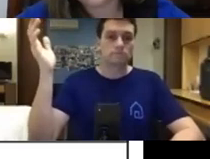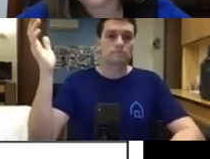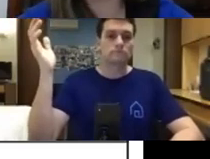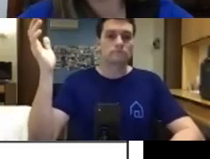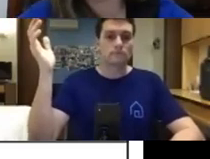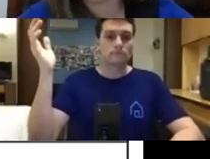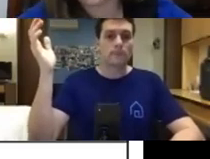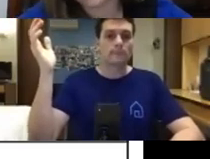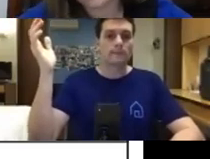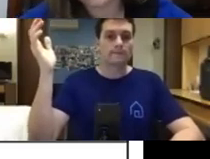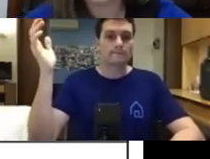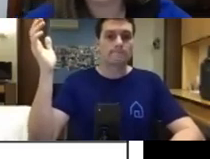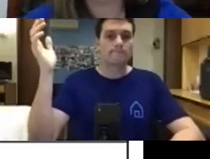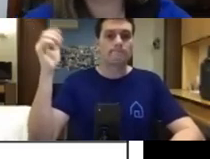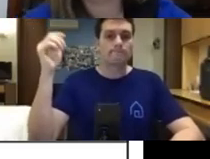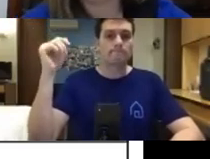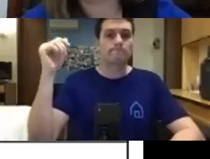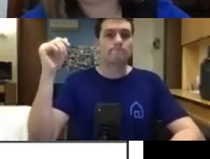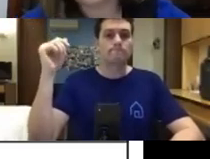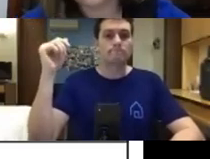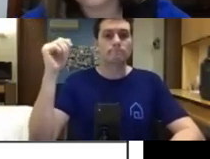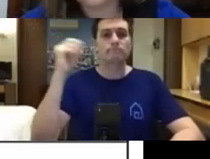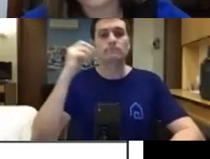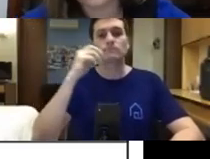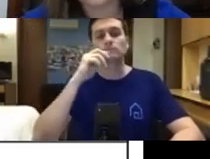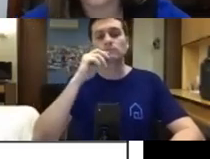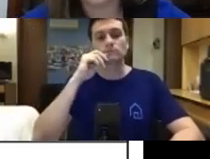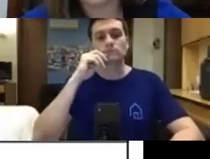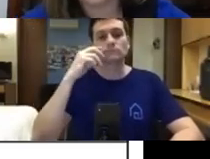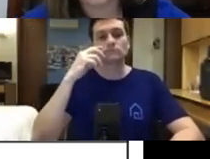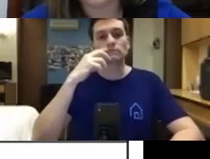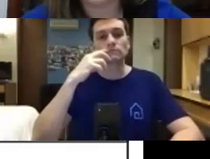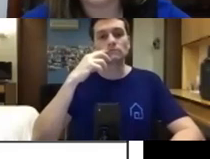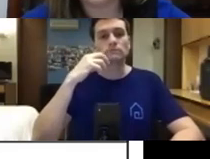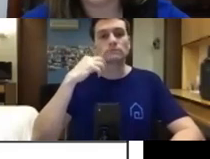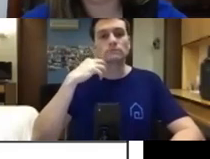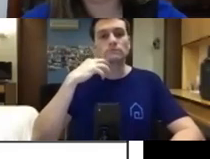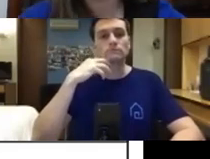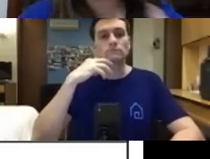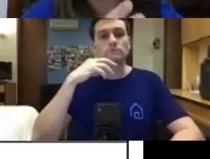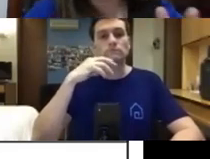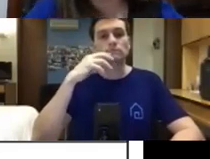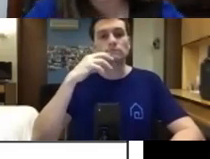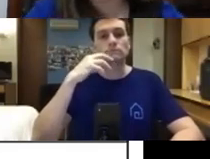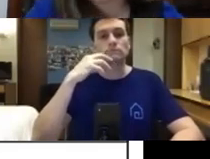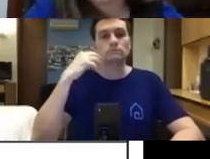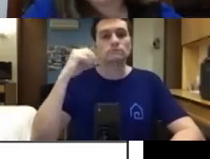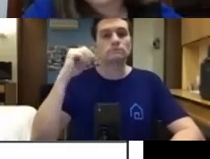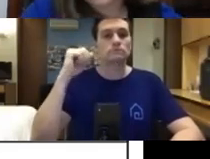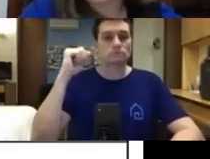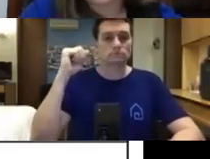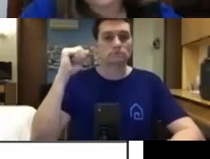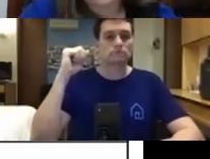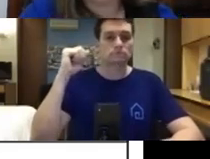da minha carga de incêndio que eu tenho lá, do formato da minha edificação, aberturas. Então, eu não vou ter sempre uma